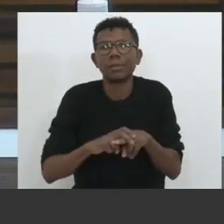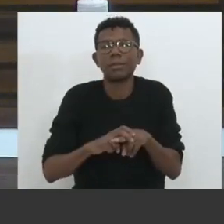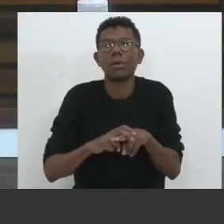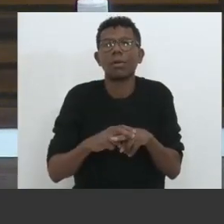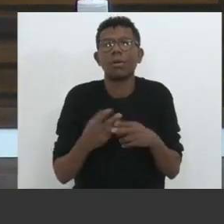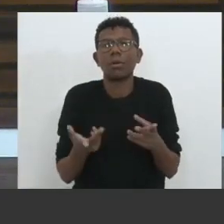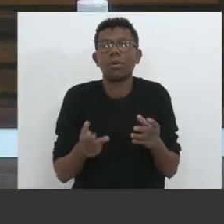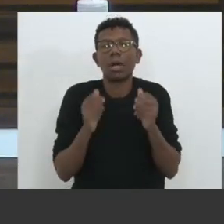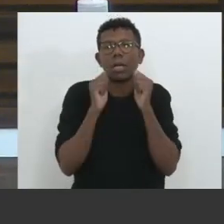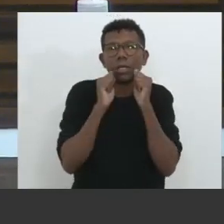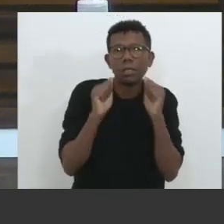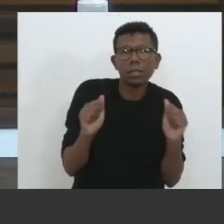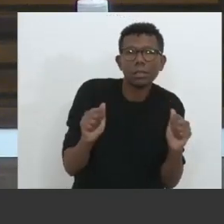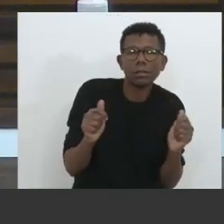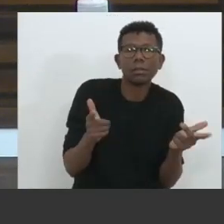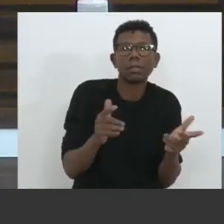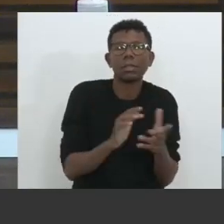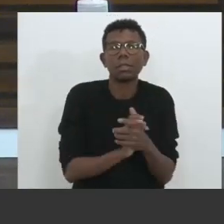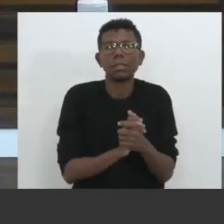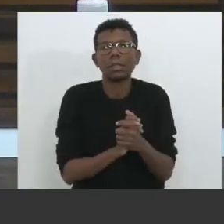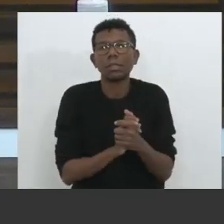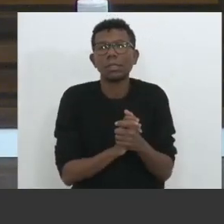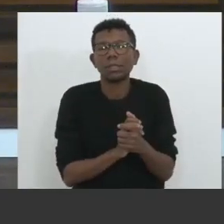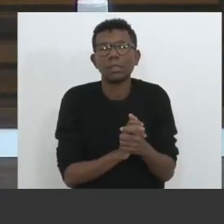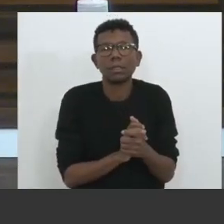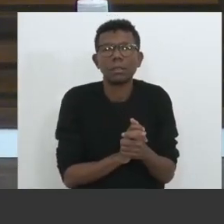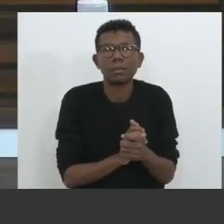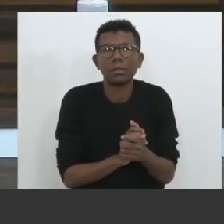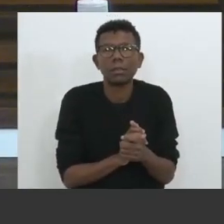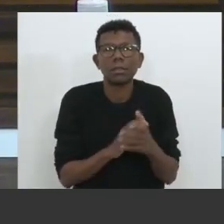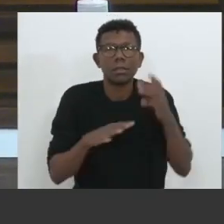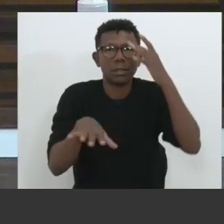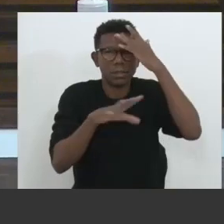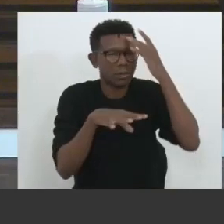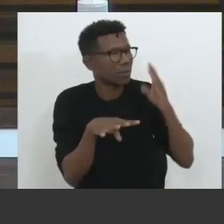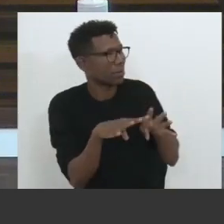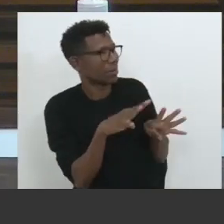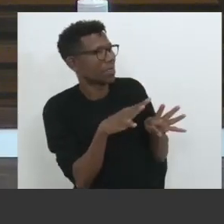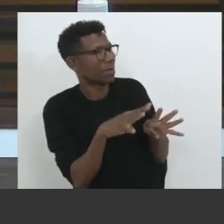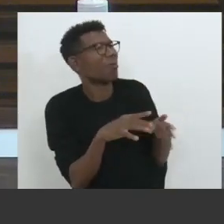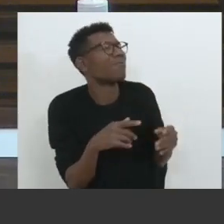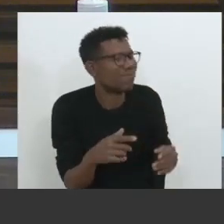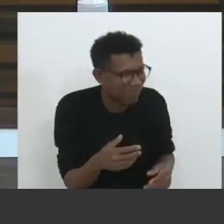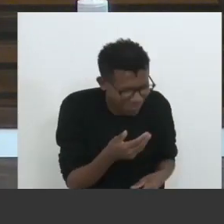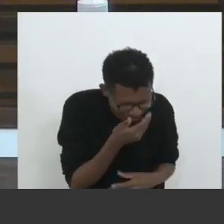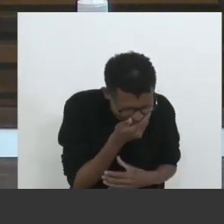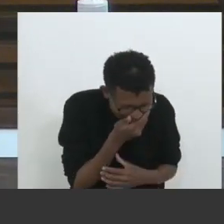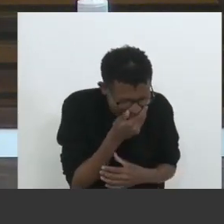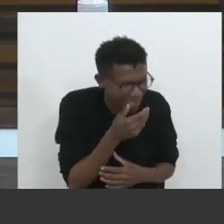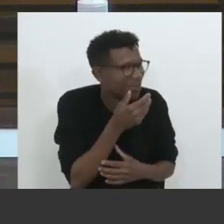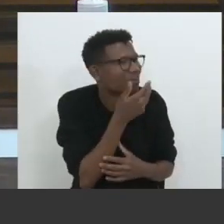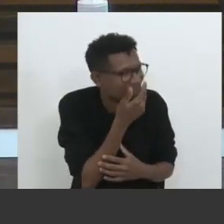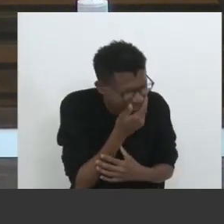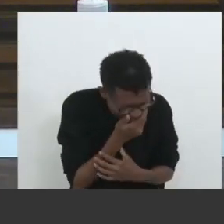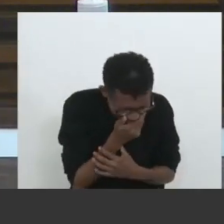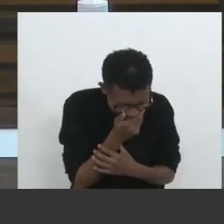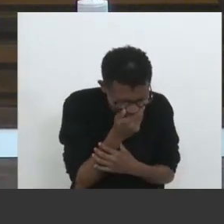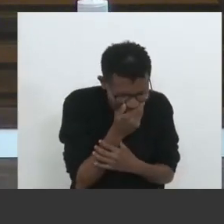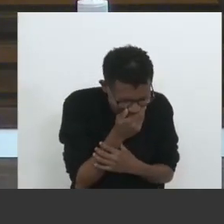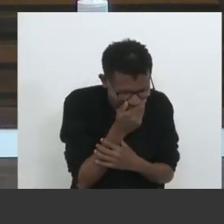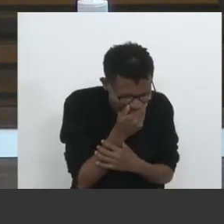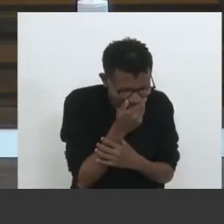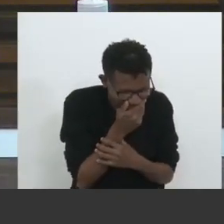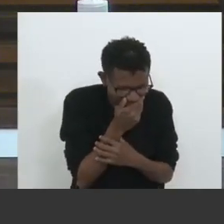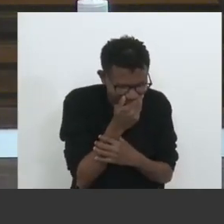Assessoria aí todo mundo caiu em gargalhada todo mundo caiu em gargalhada aí já me